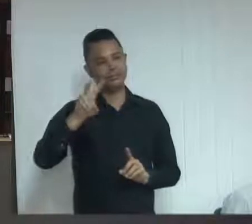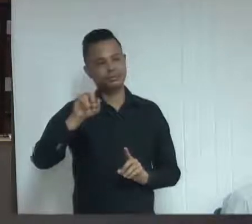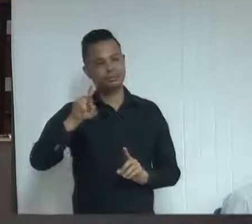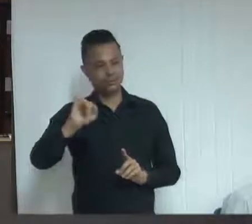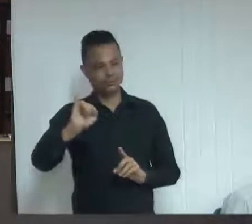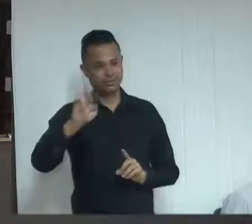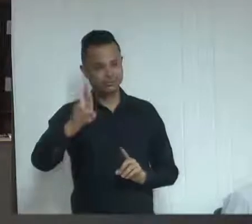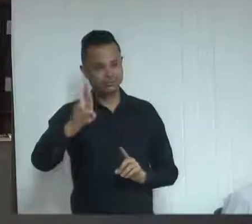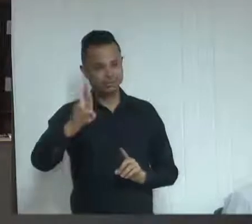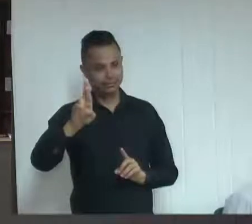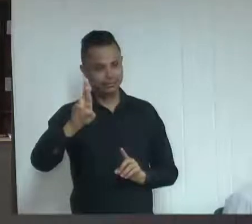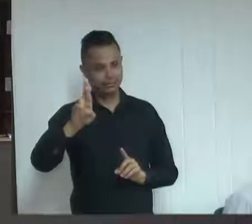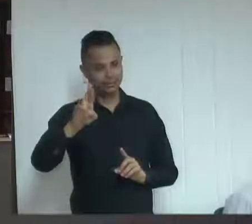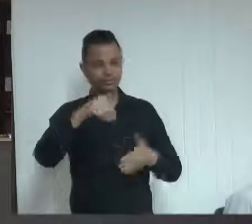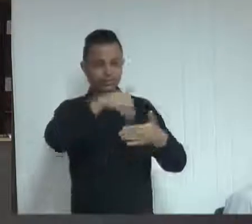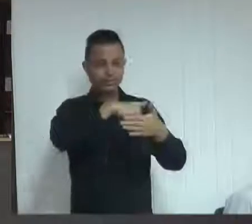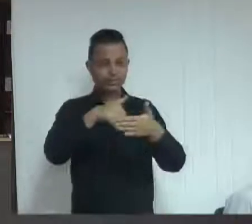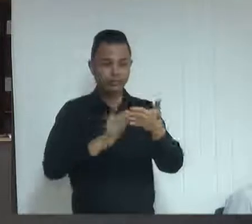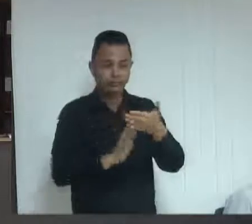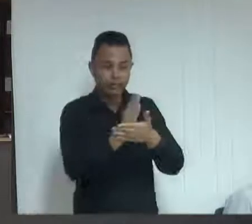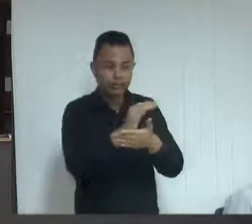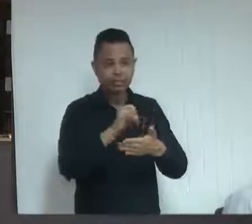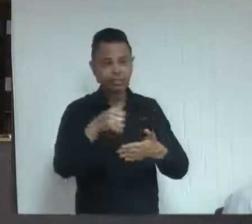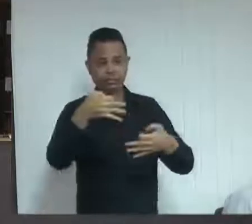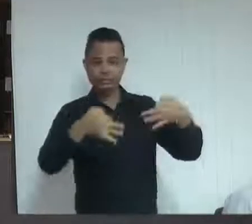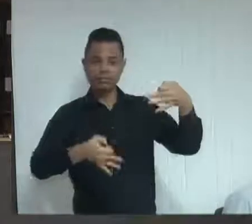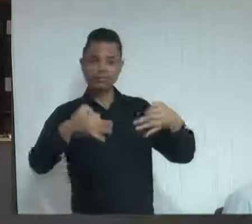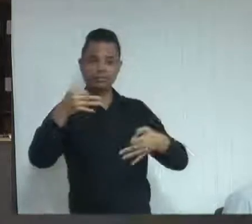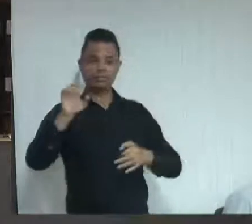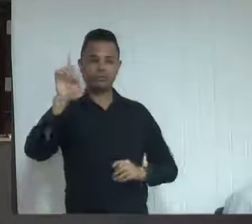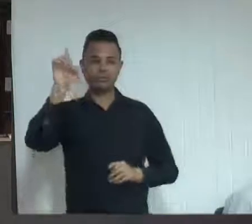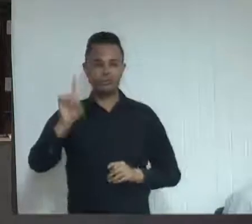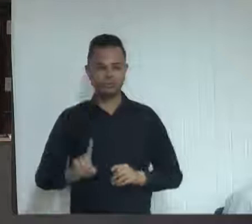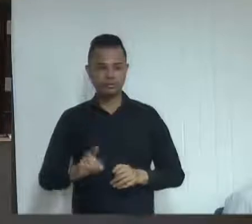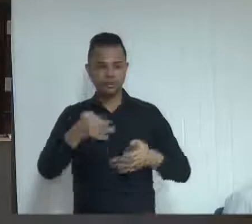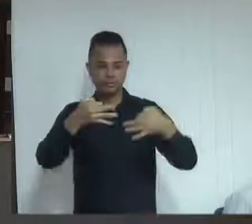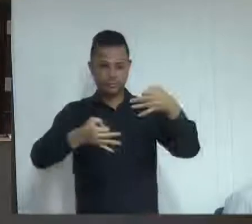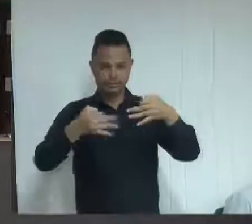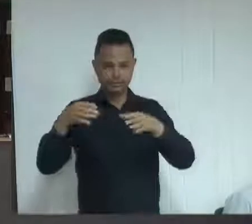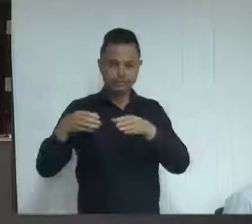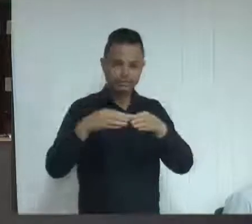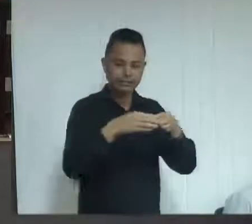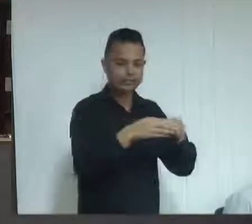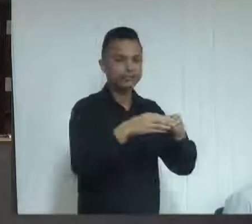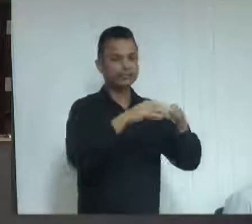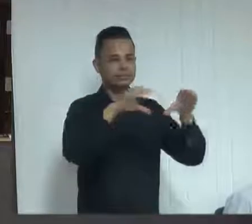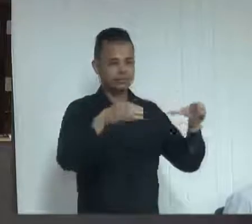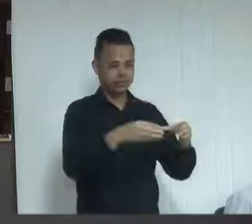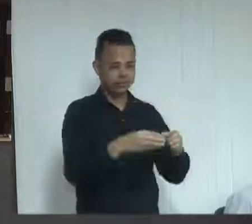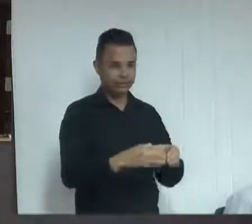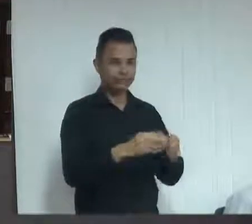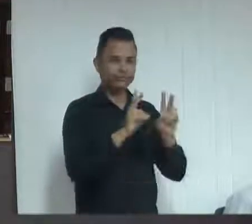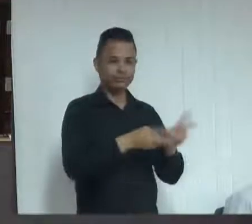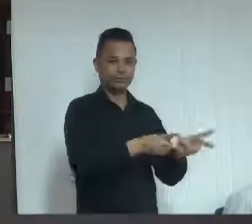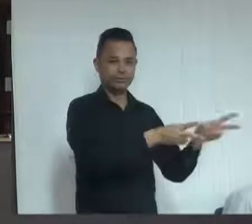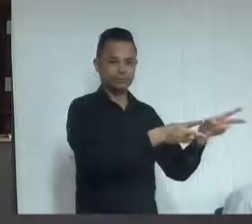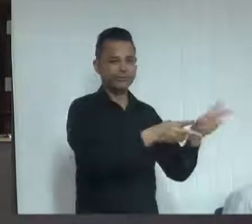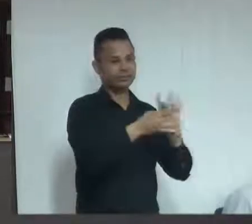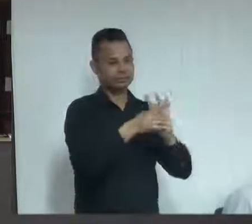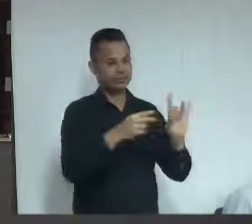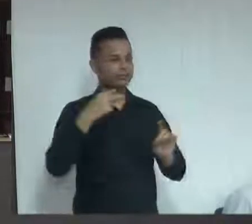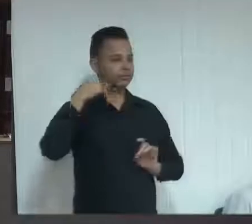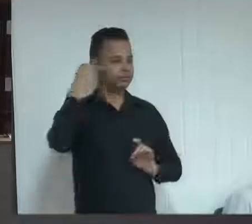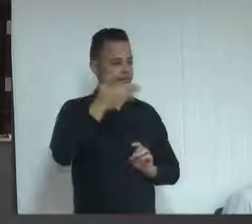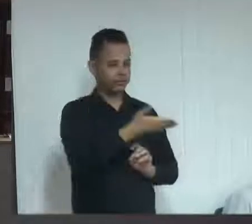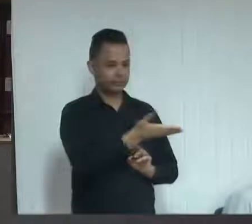O quórum é 2/3 com os pareceres da Procuradoria Jurídica, Diretoria de Assuntos Jurídicos e das Comissões Permanentes. Avulso com os senhores